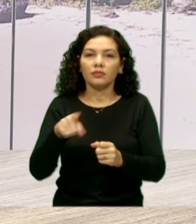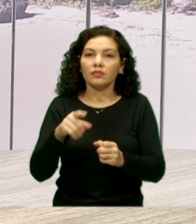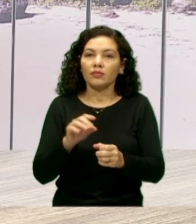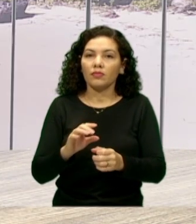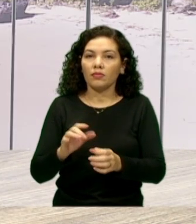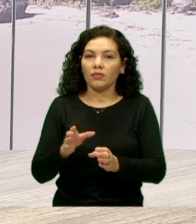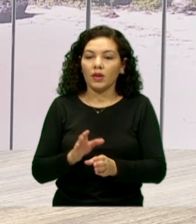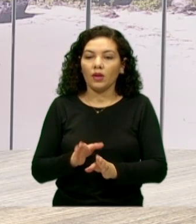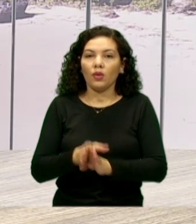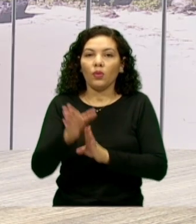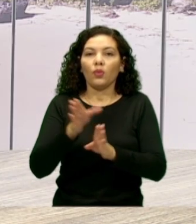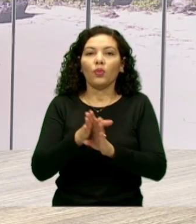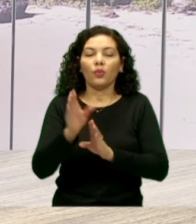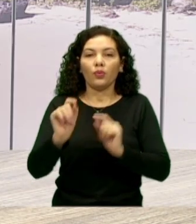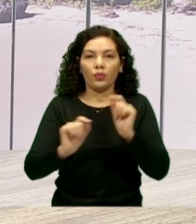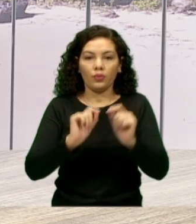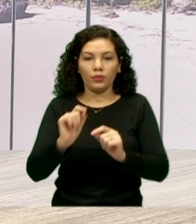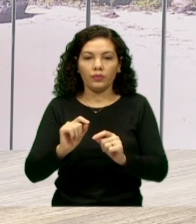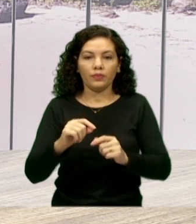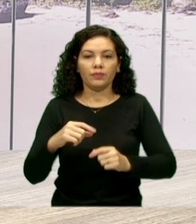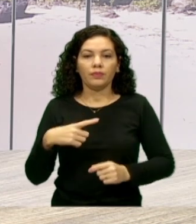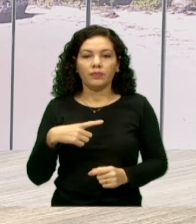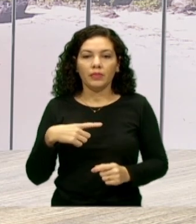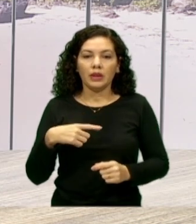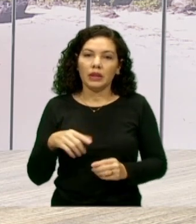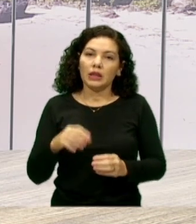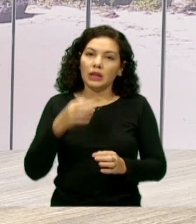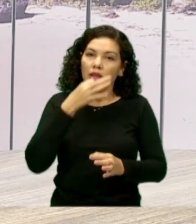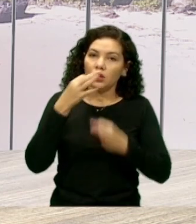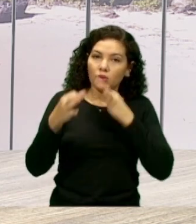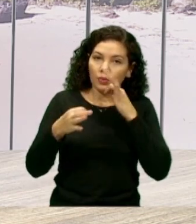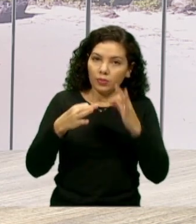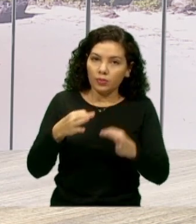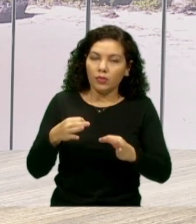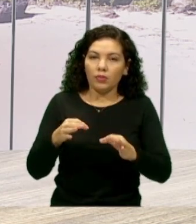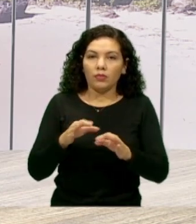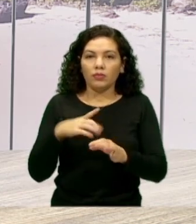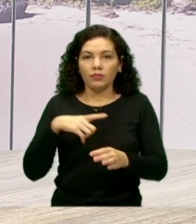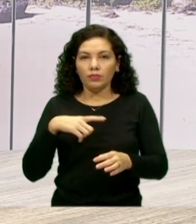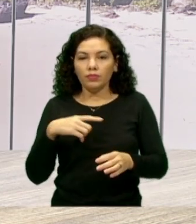recomenda que exista, ele até sugere que exista uma